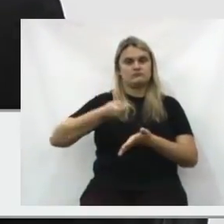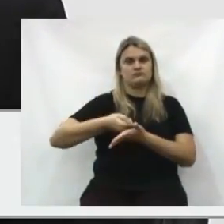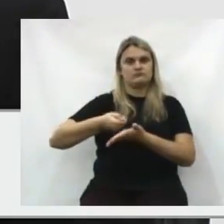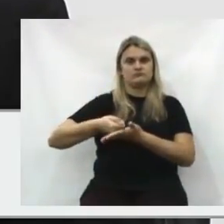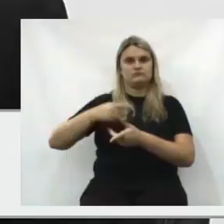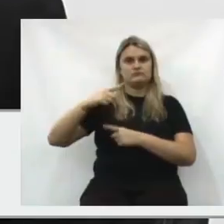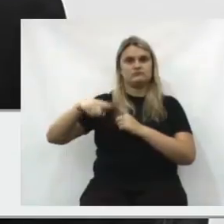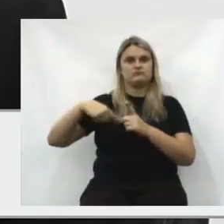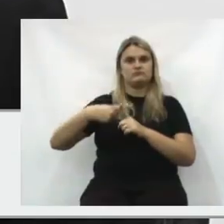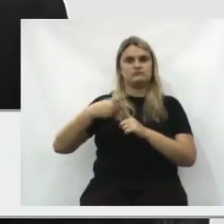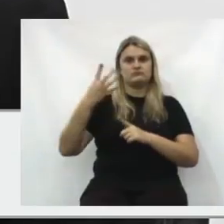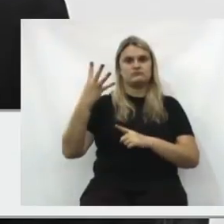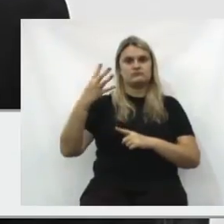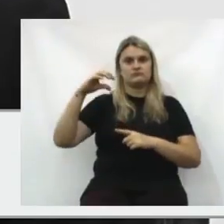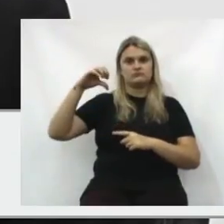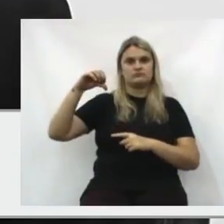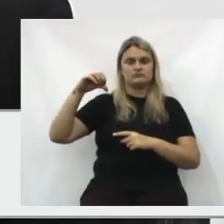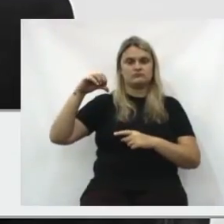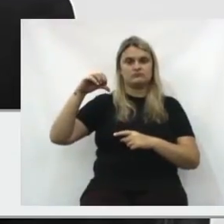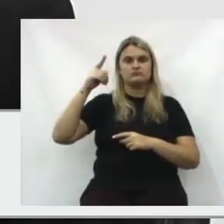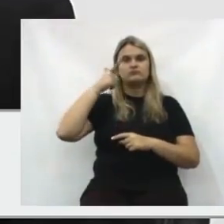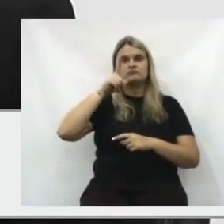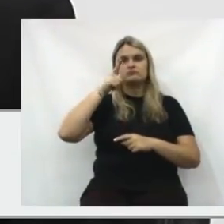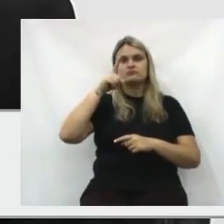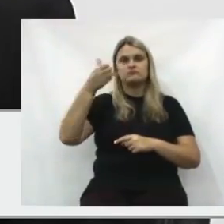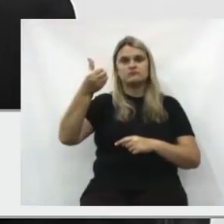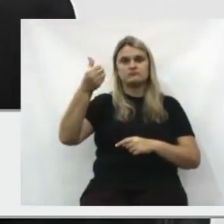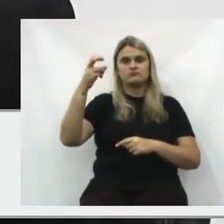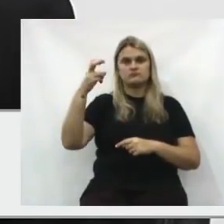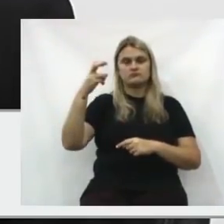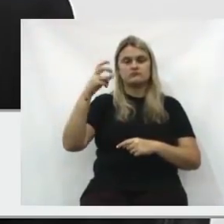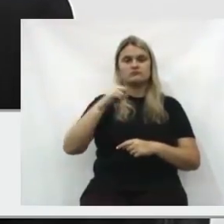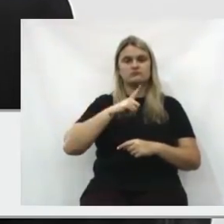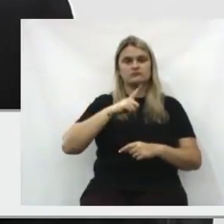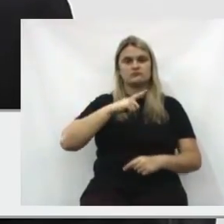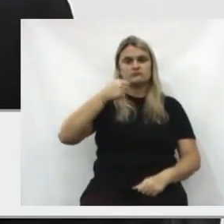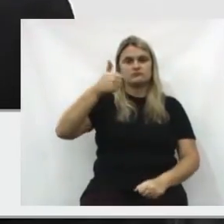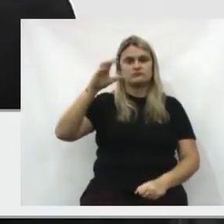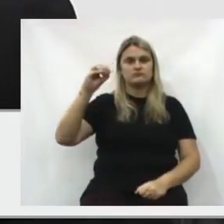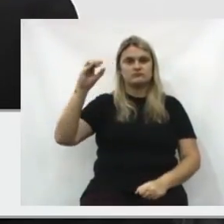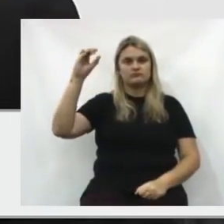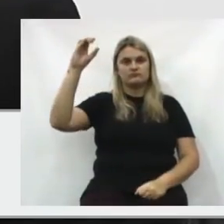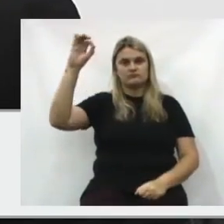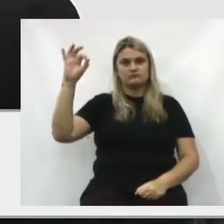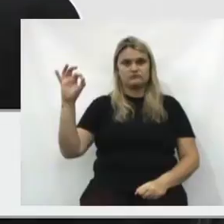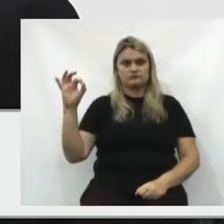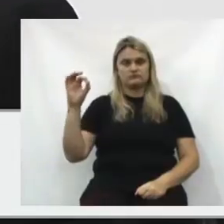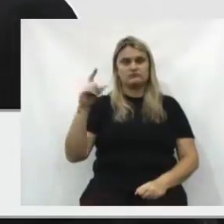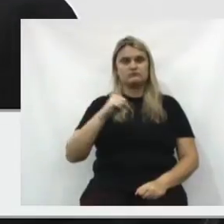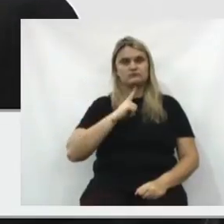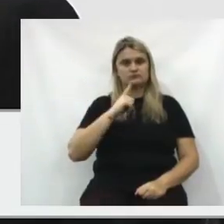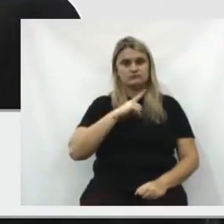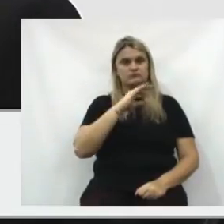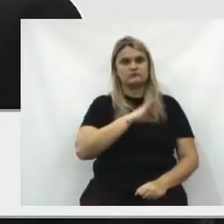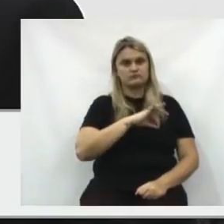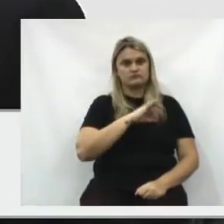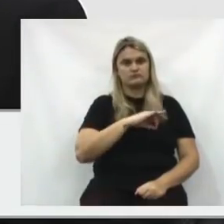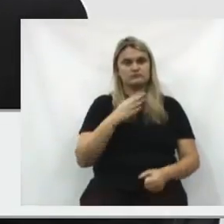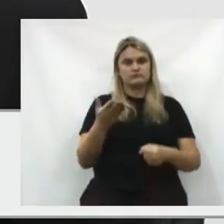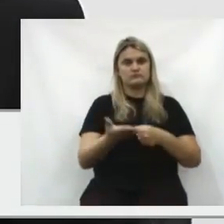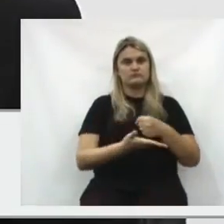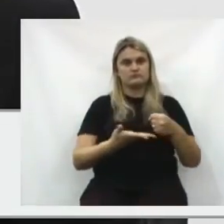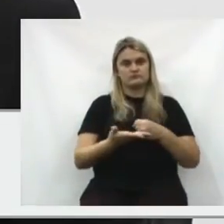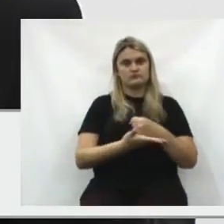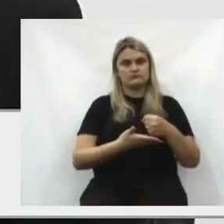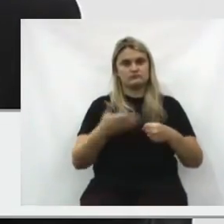anos de idade, mais os 49, fecha 65, para ter direito aos 100%, ou seja, para